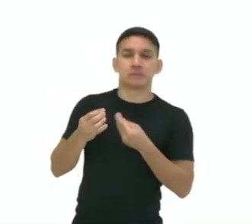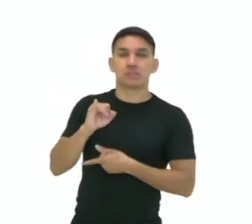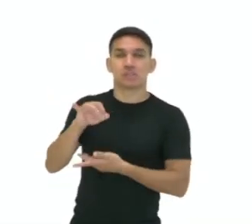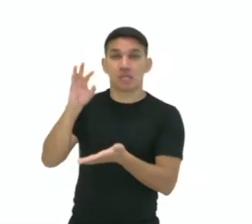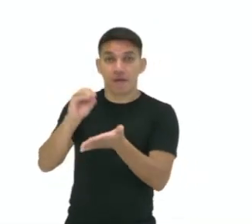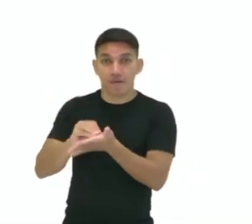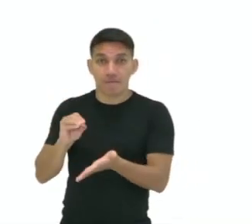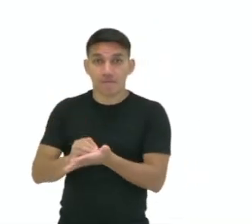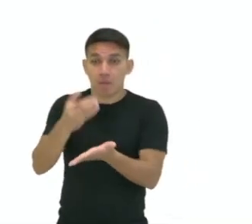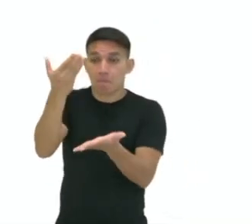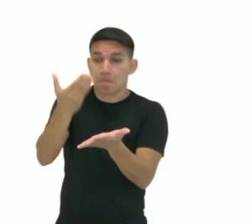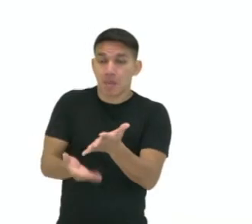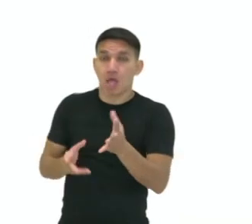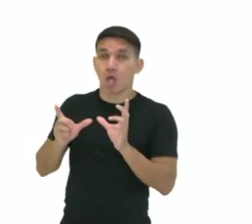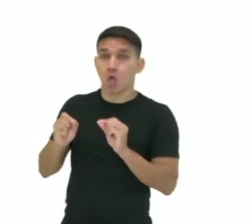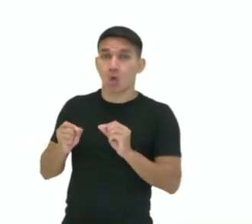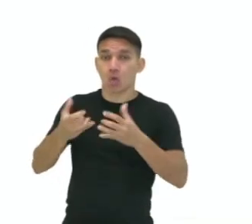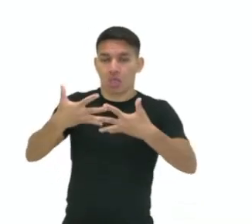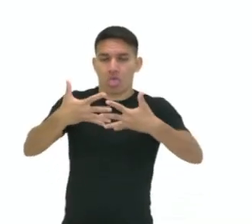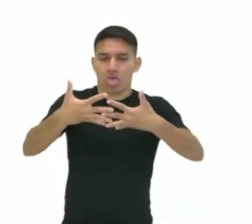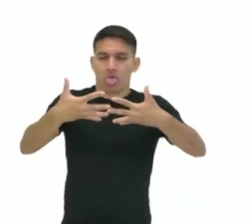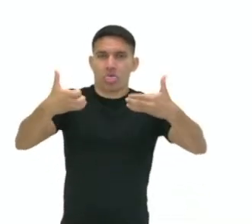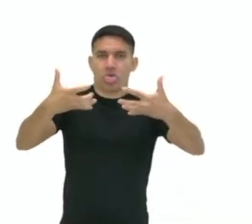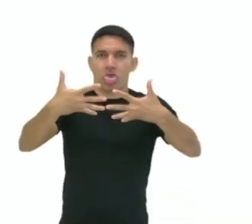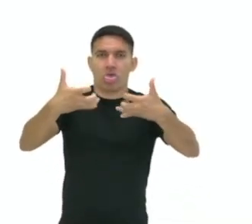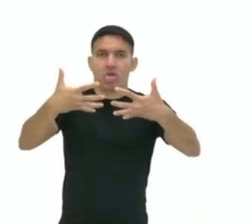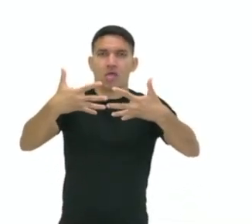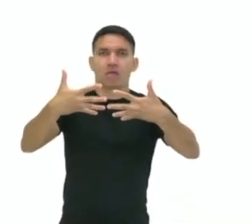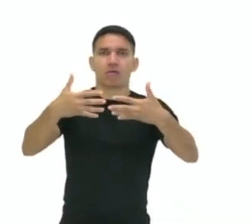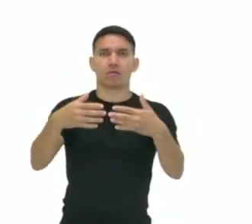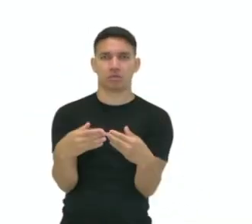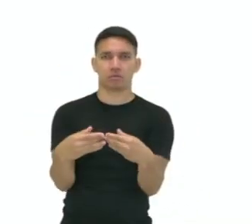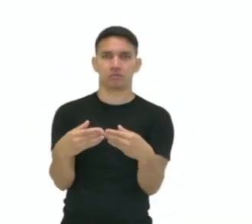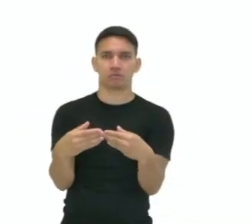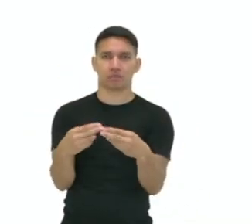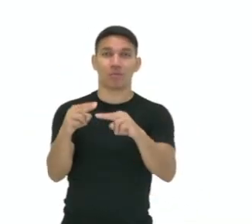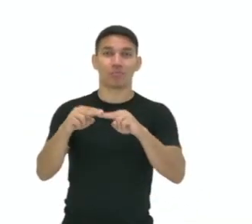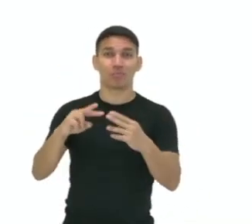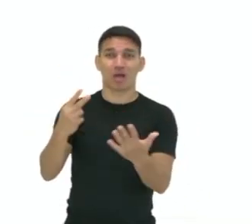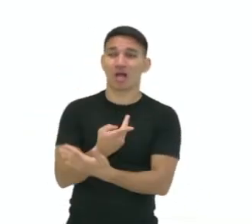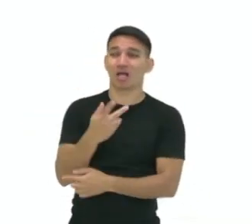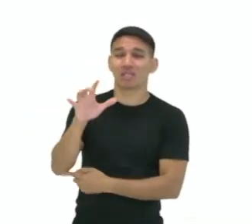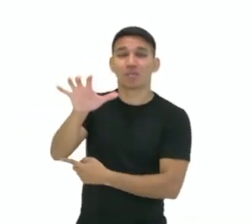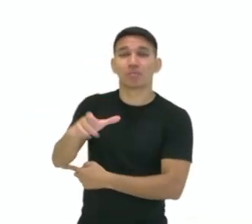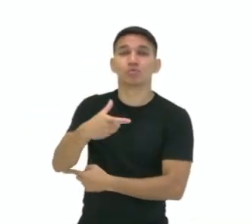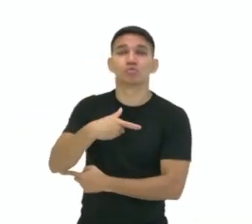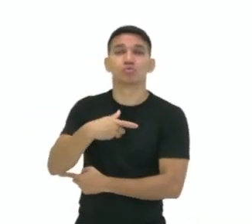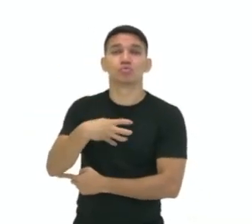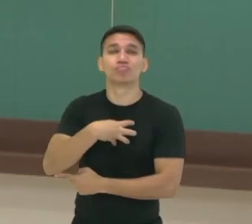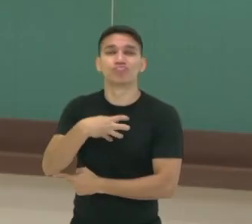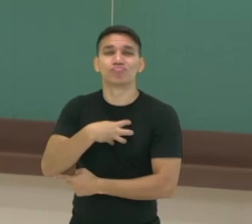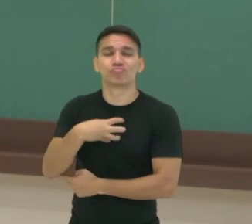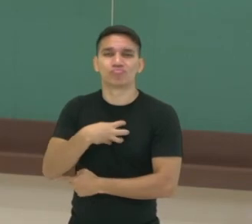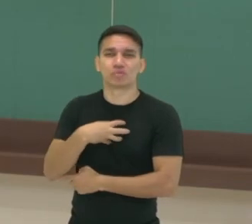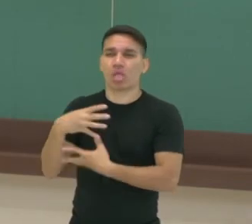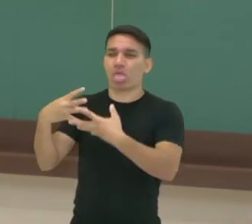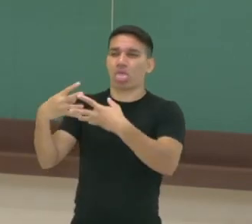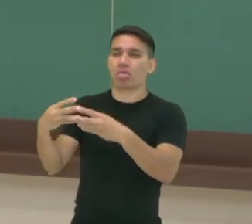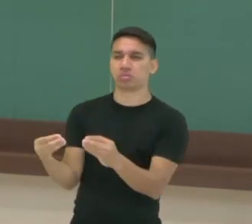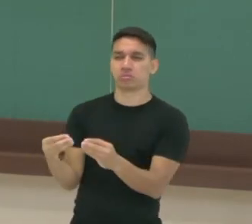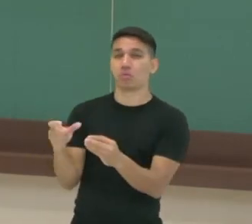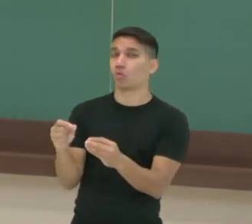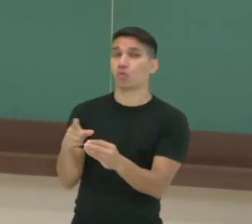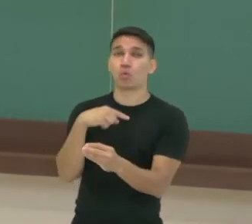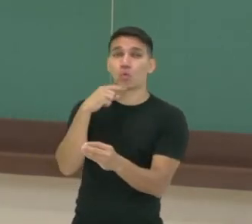perda das fibras musculares. Então, nesse caso, a pessoa que tem a distrofia muscular de Duchenne não produz